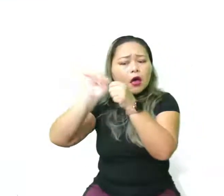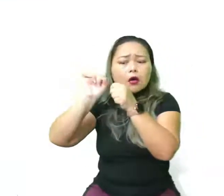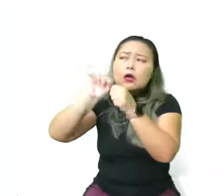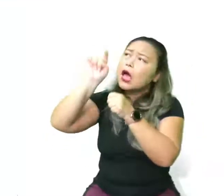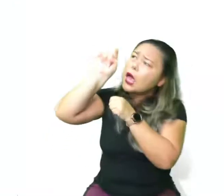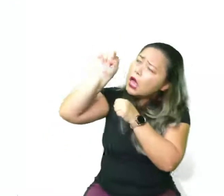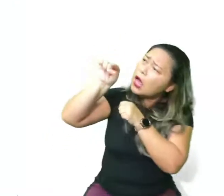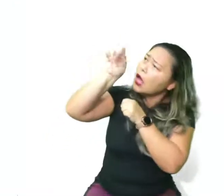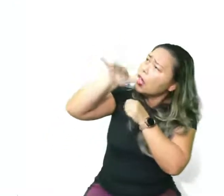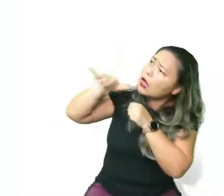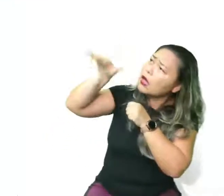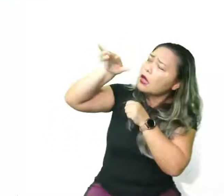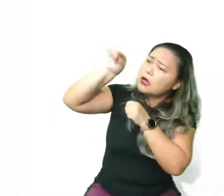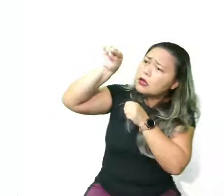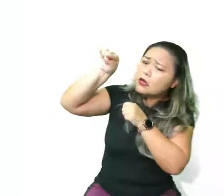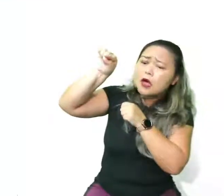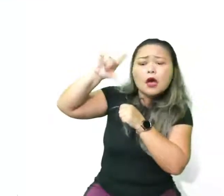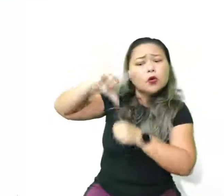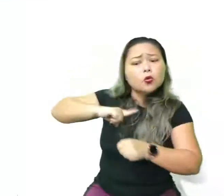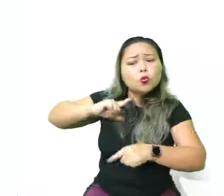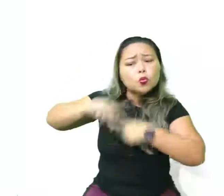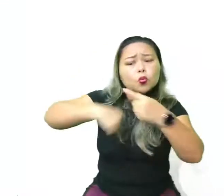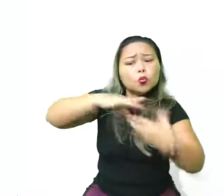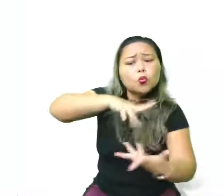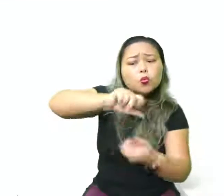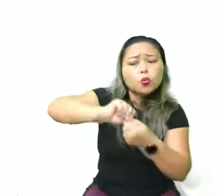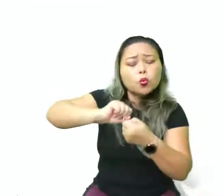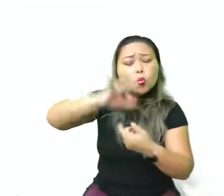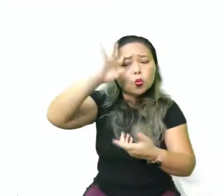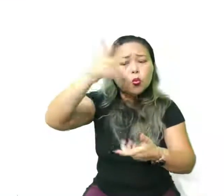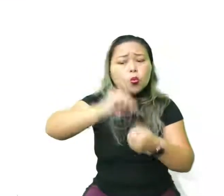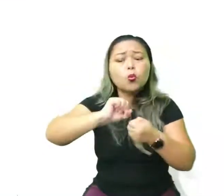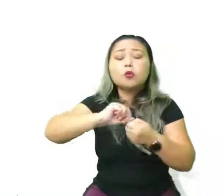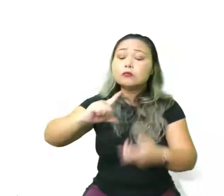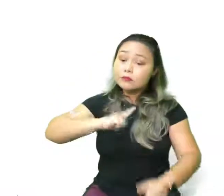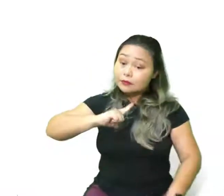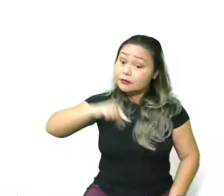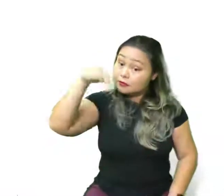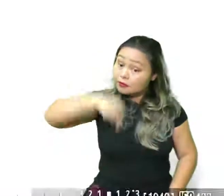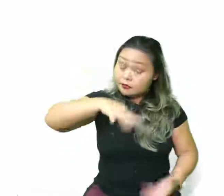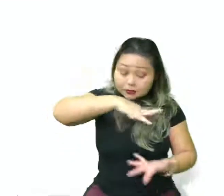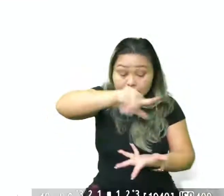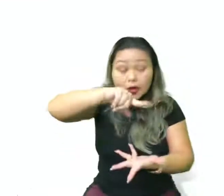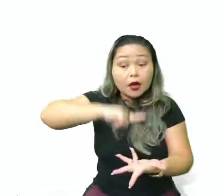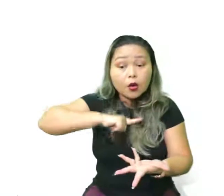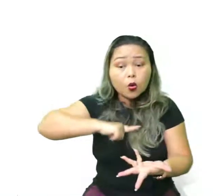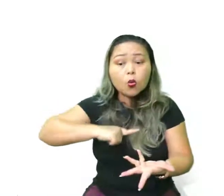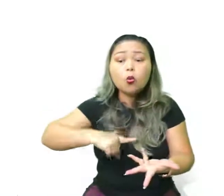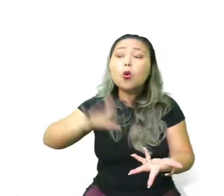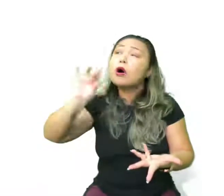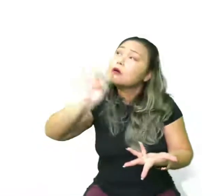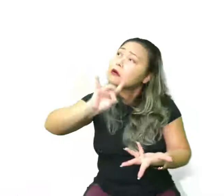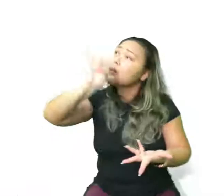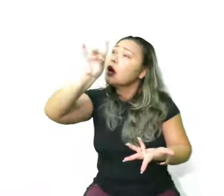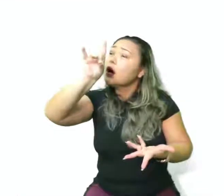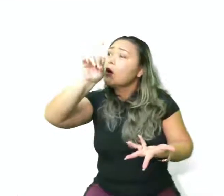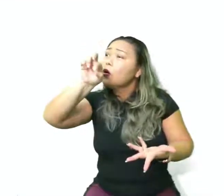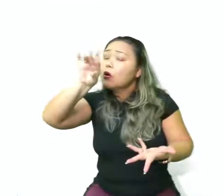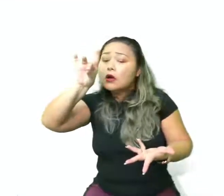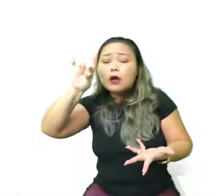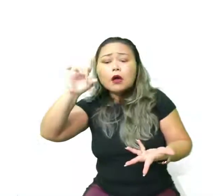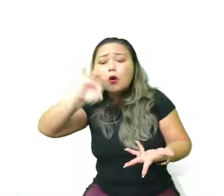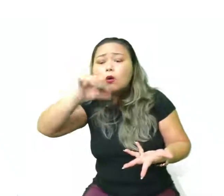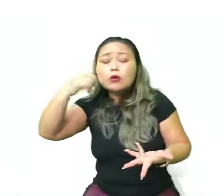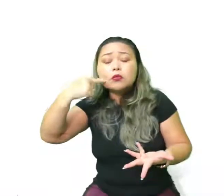que tudo que hoje existe na Terra, segundo a teoria, existir. Certo? Então, há um criador que rege tudo que